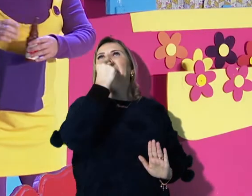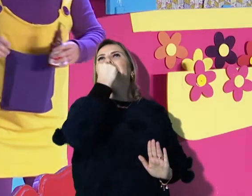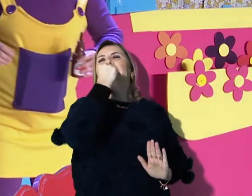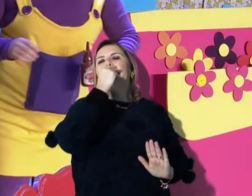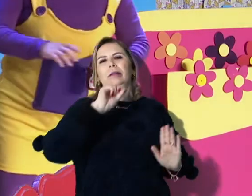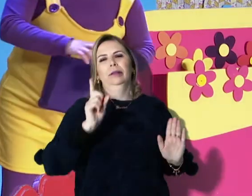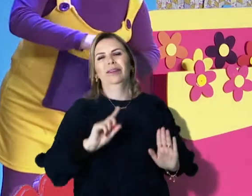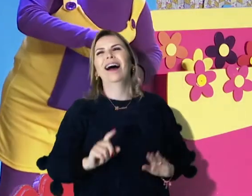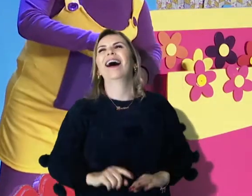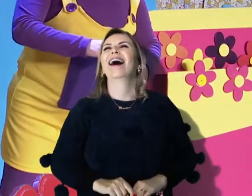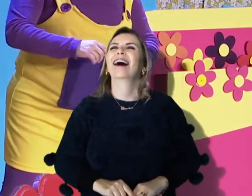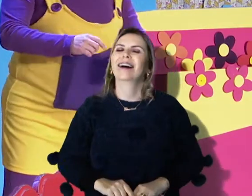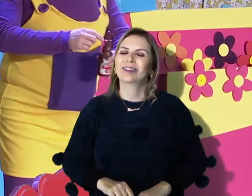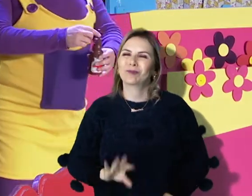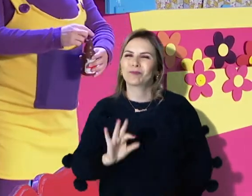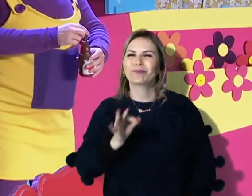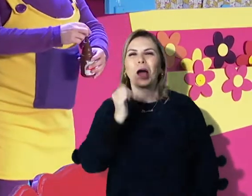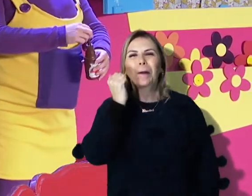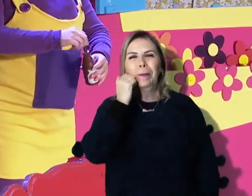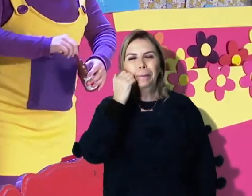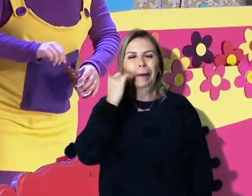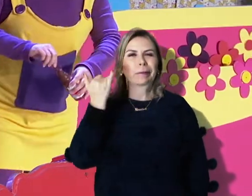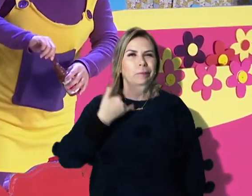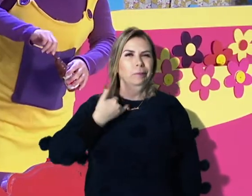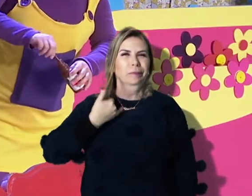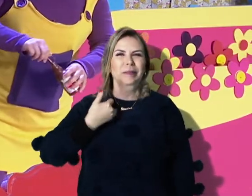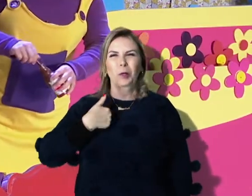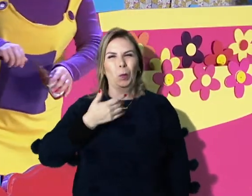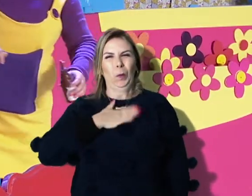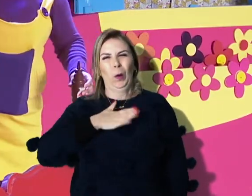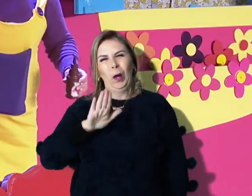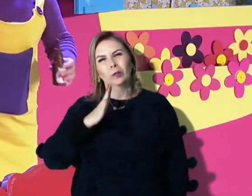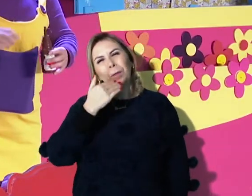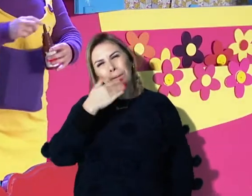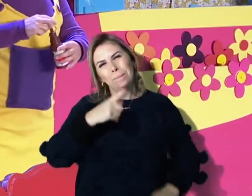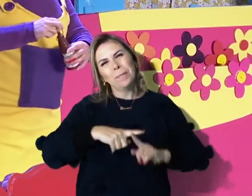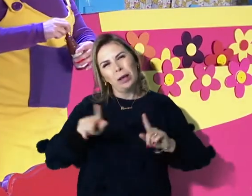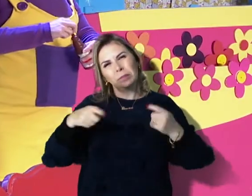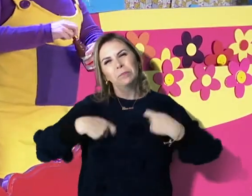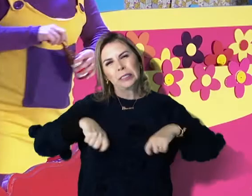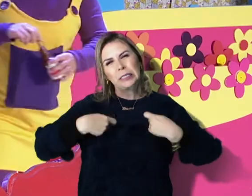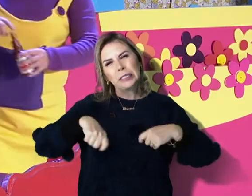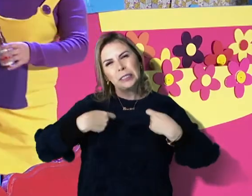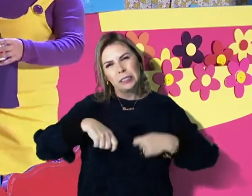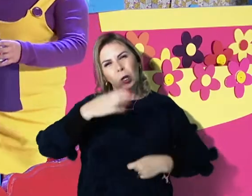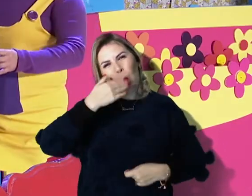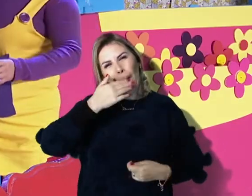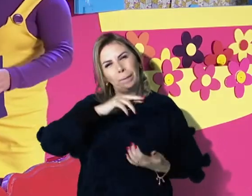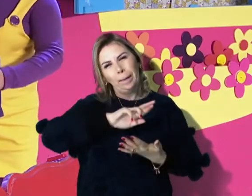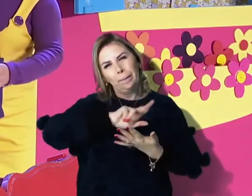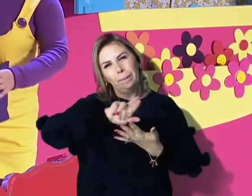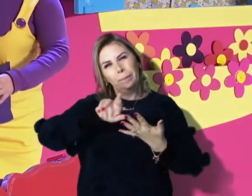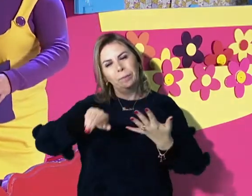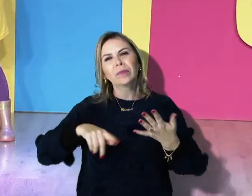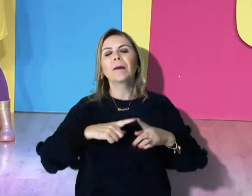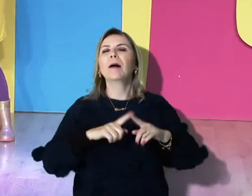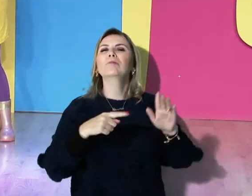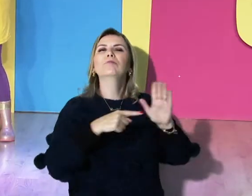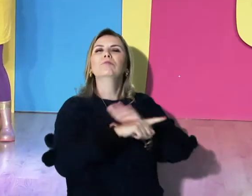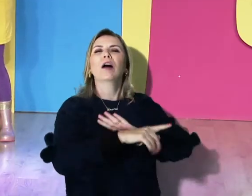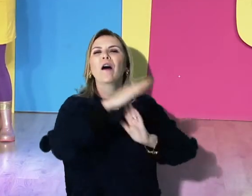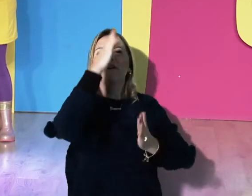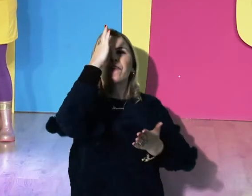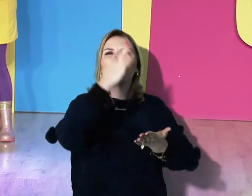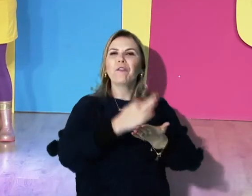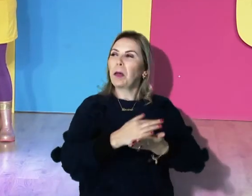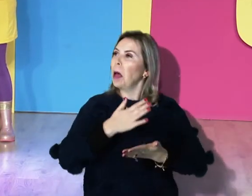Ah, e minha mãe também diz isso. Eu não gosto muito de comer, não, mas tem que comer, né? Ah, mas e a sua fé? Como está? A